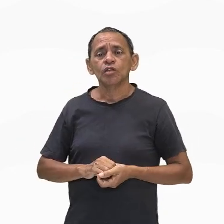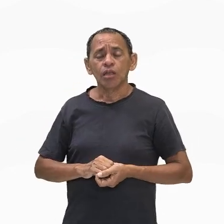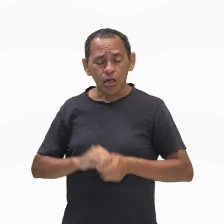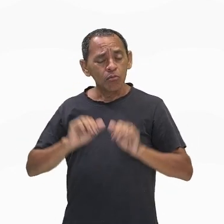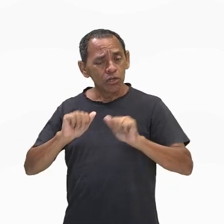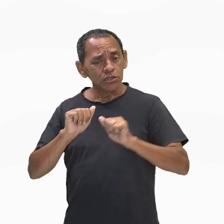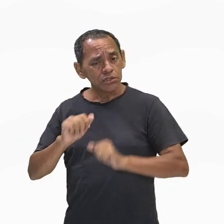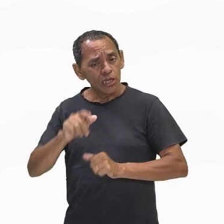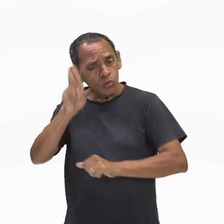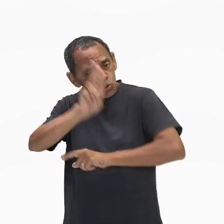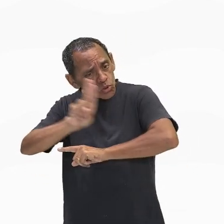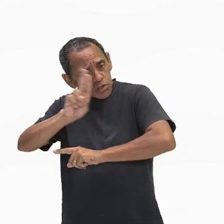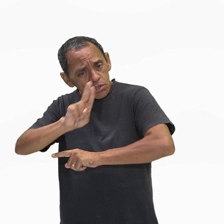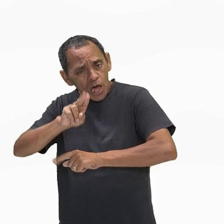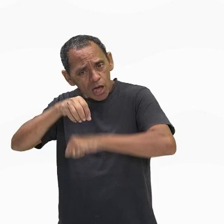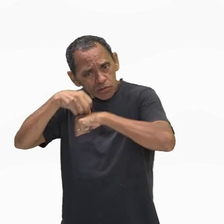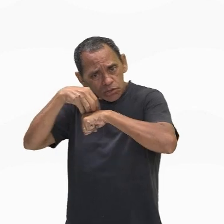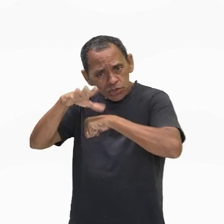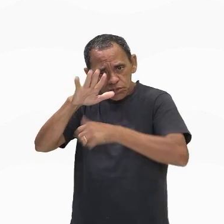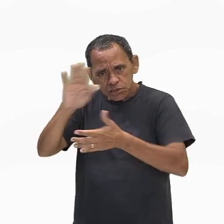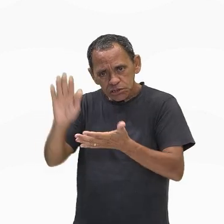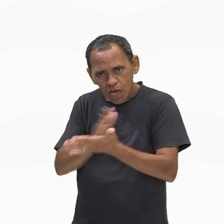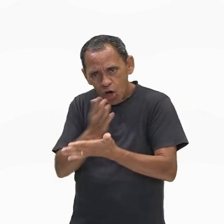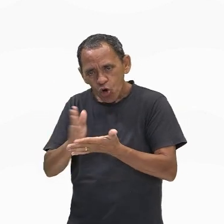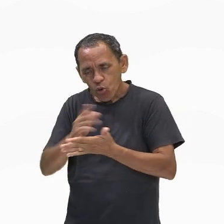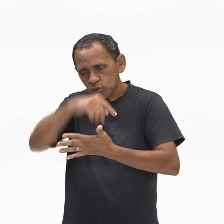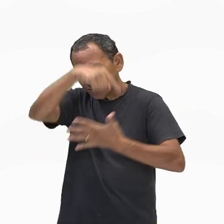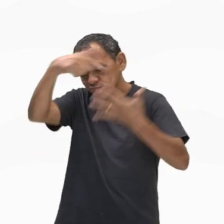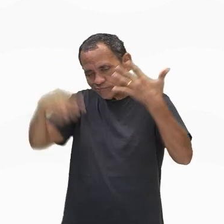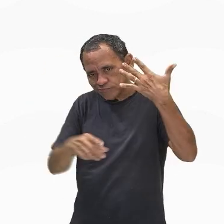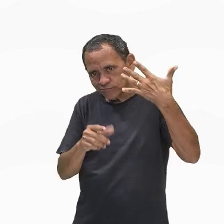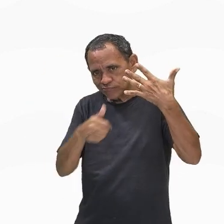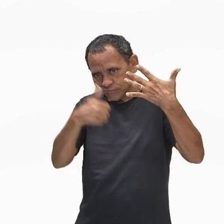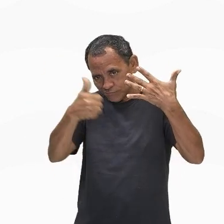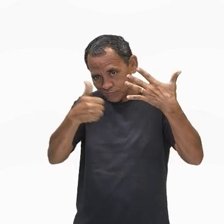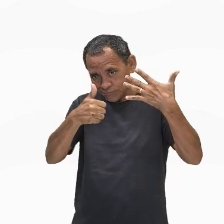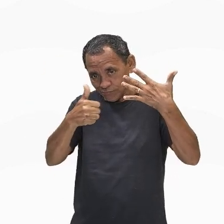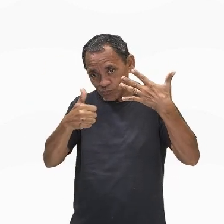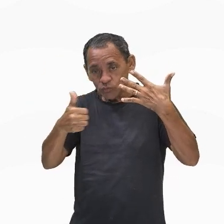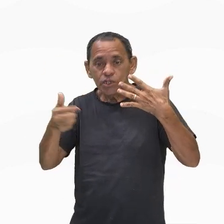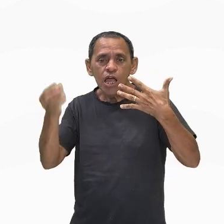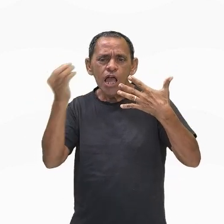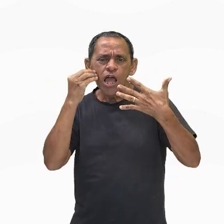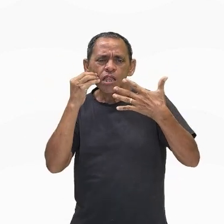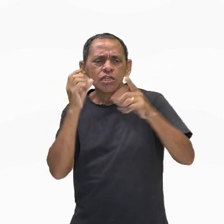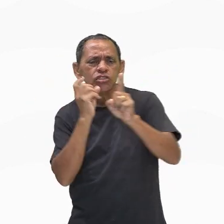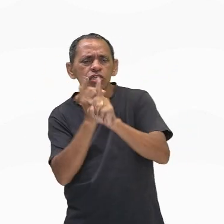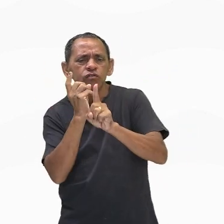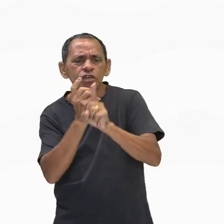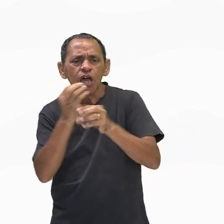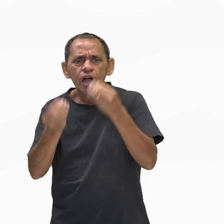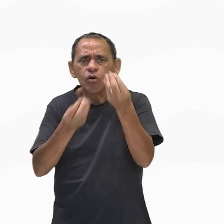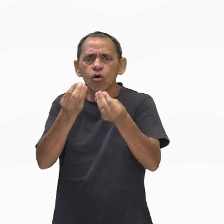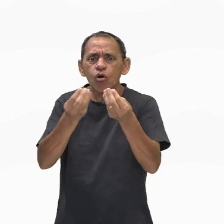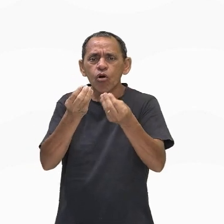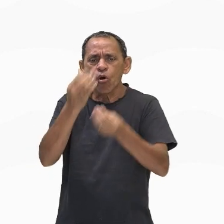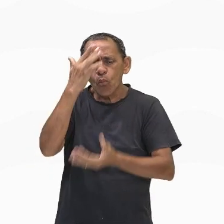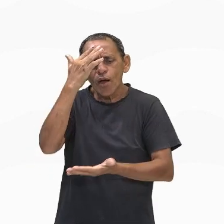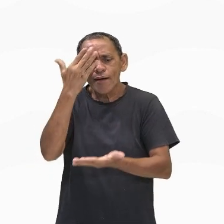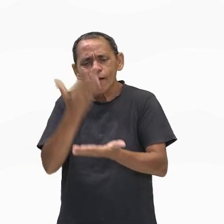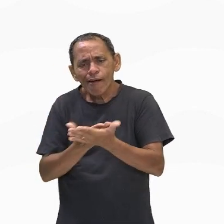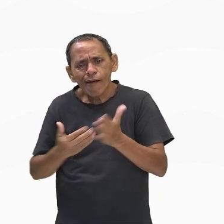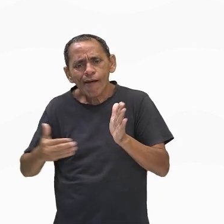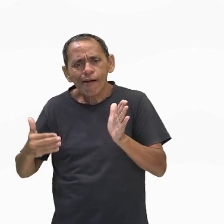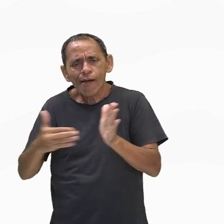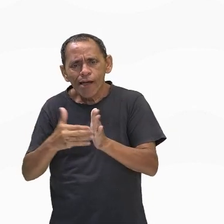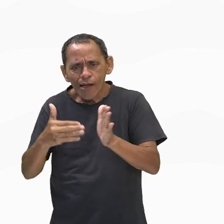dicas de como superar. A primeira de todas, tente identificar quais crenças limitantes